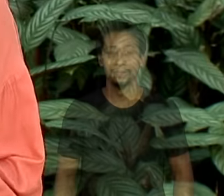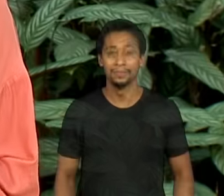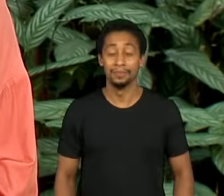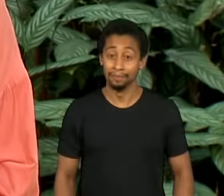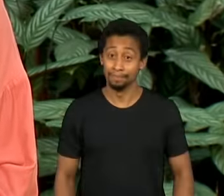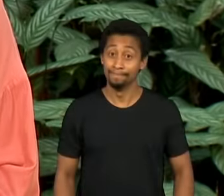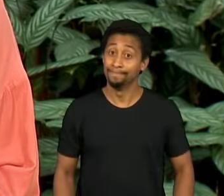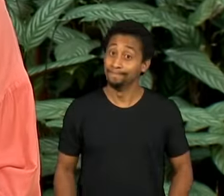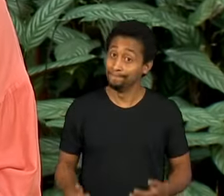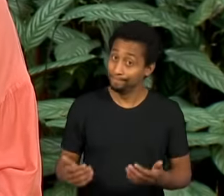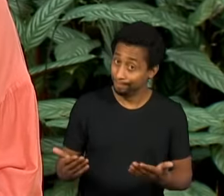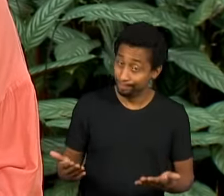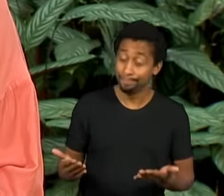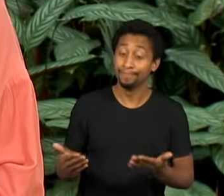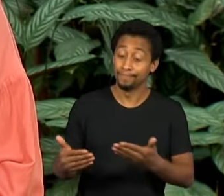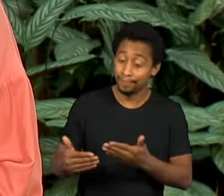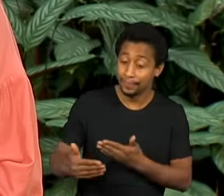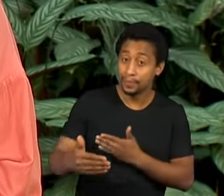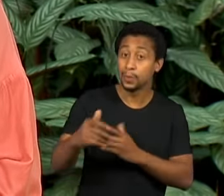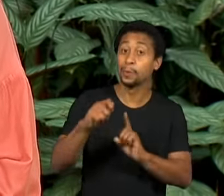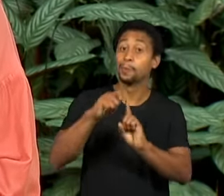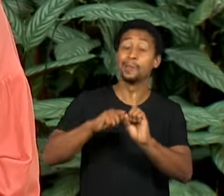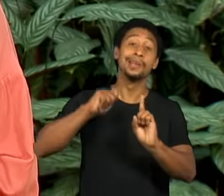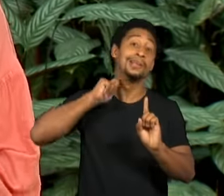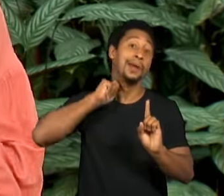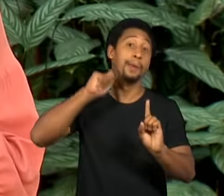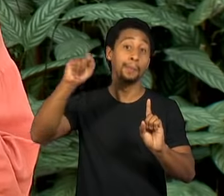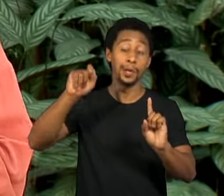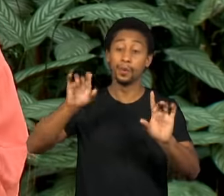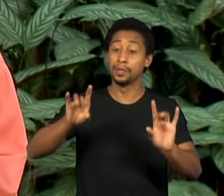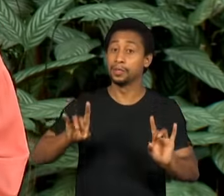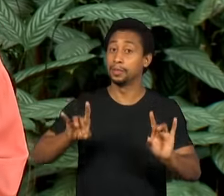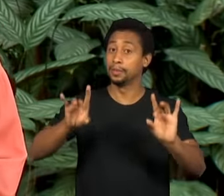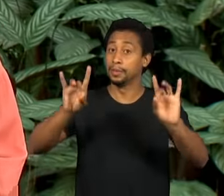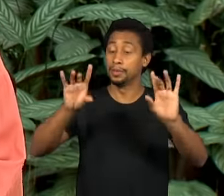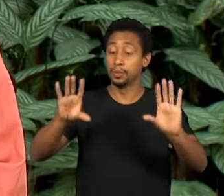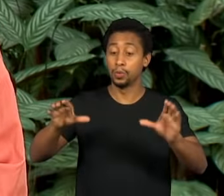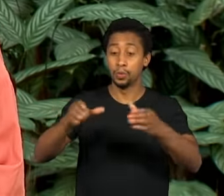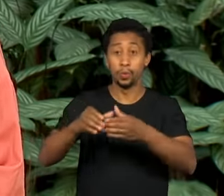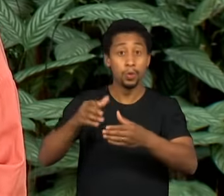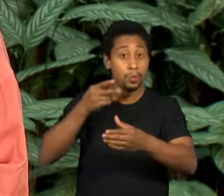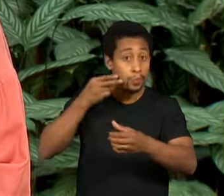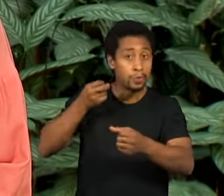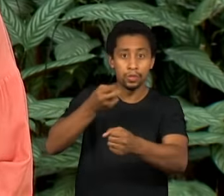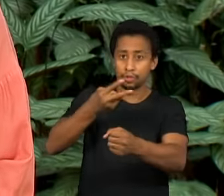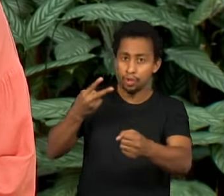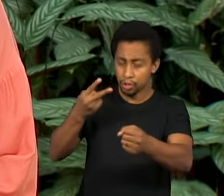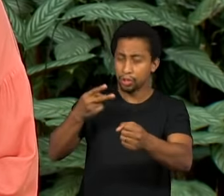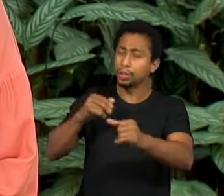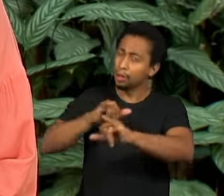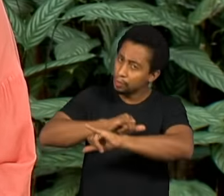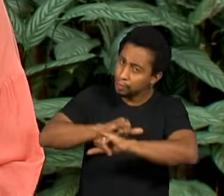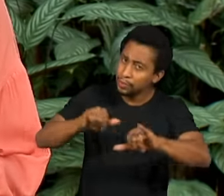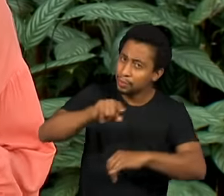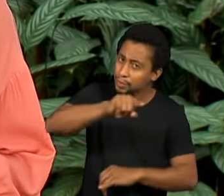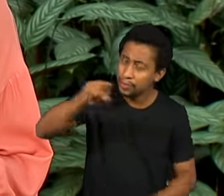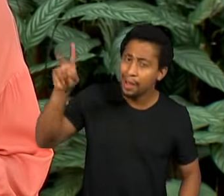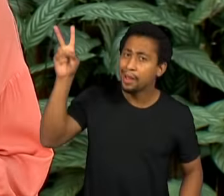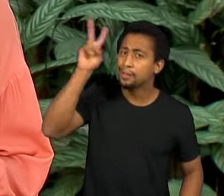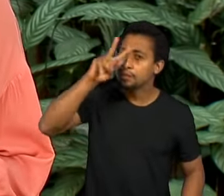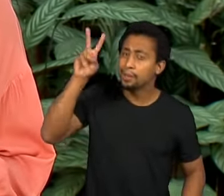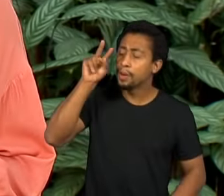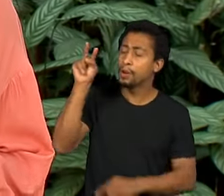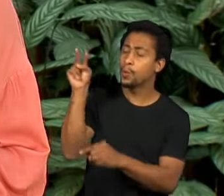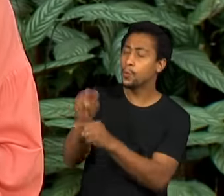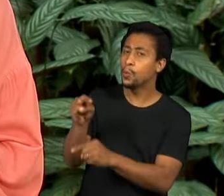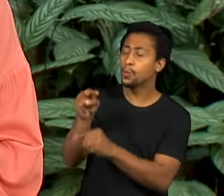Neste Abril Indígena, nós lembramos que tentar deter o avanço sobre os territórios onde viviam seus